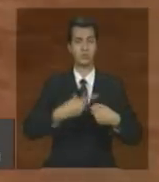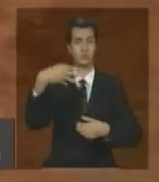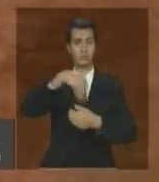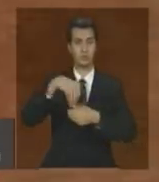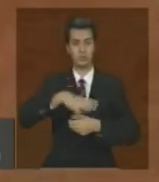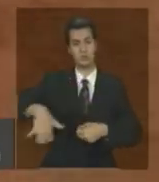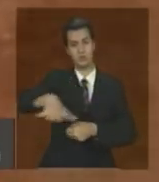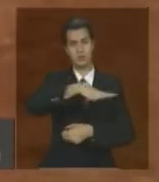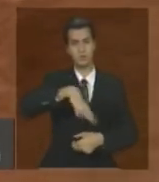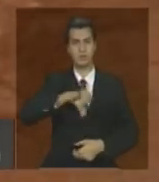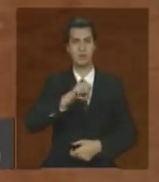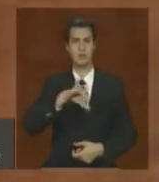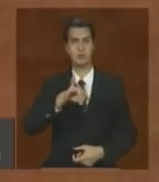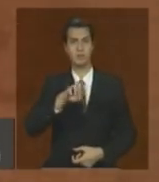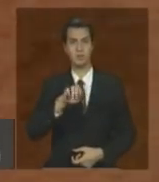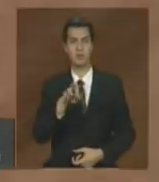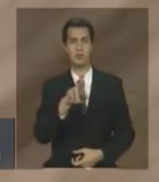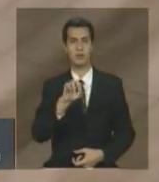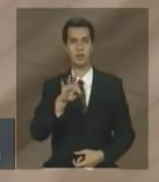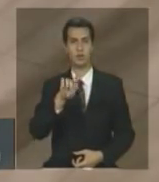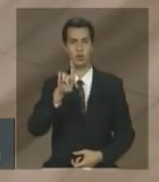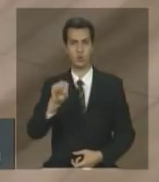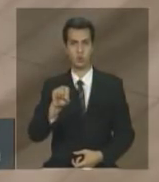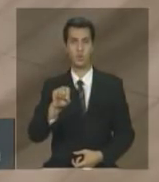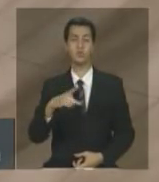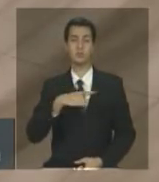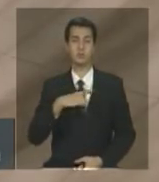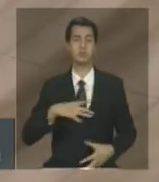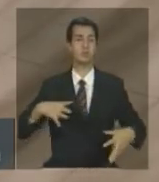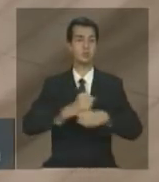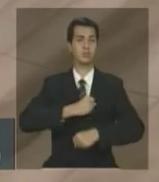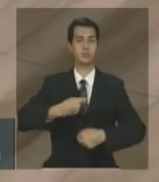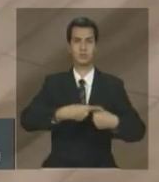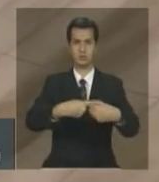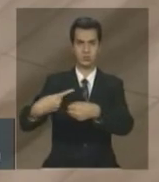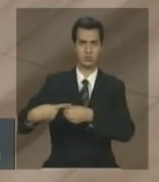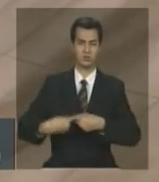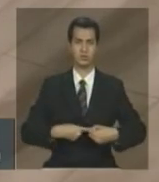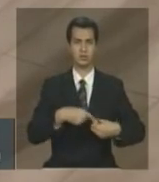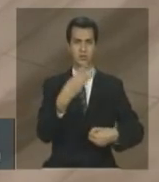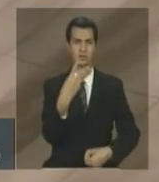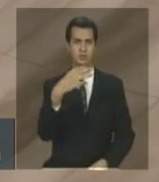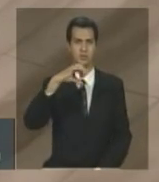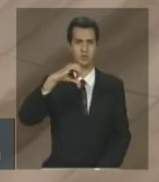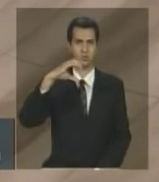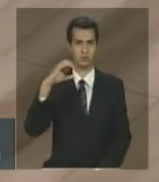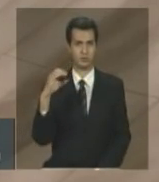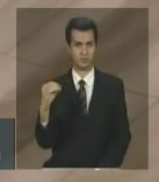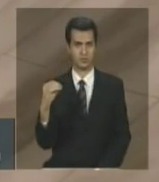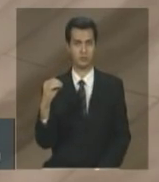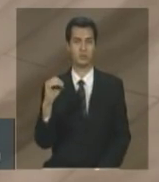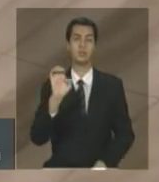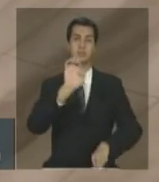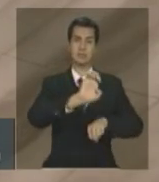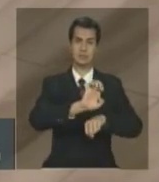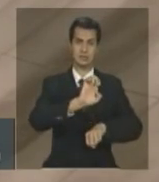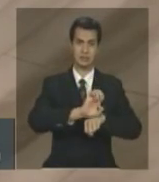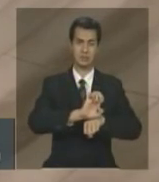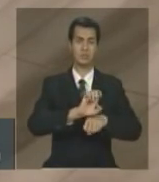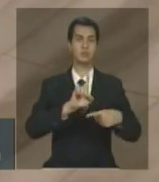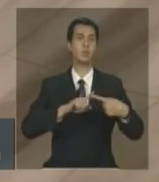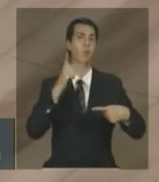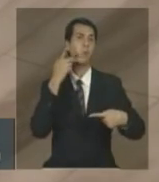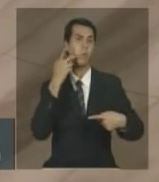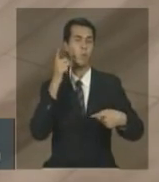semiárido nordestino, desses 390 municípios dos estados